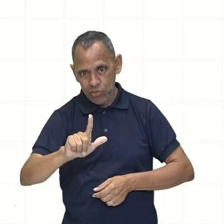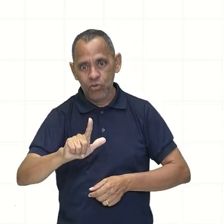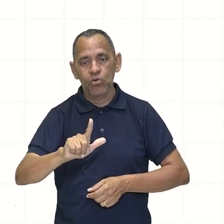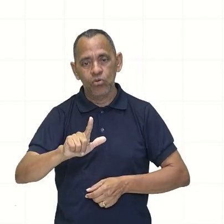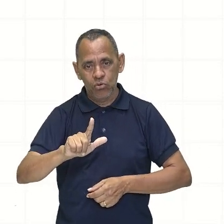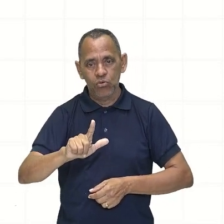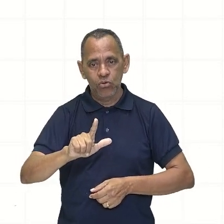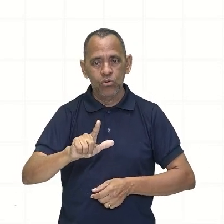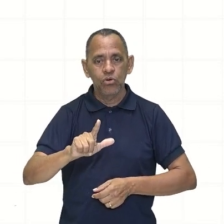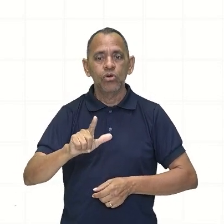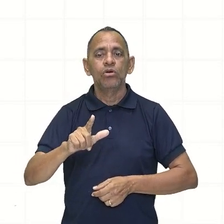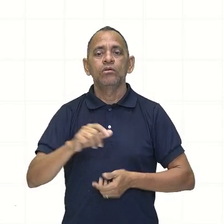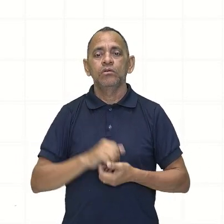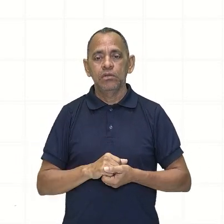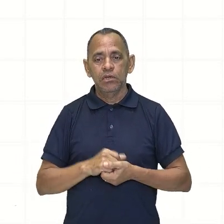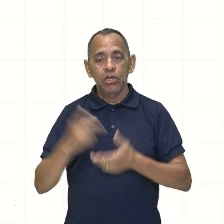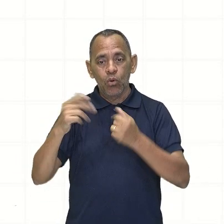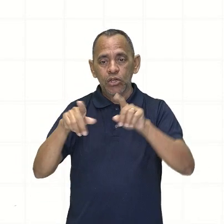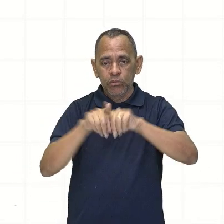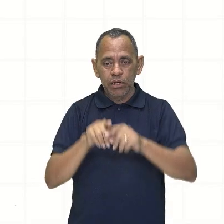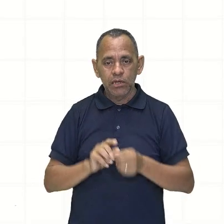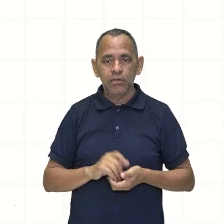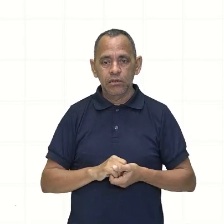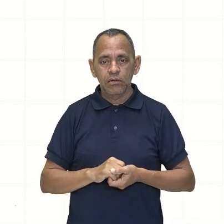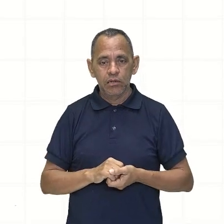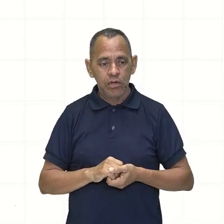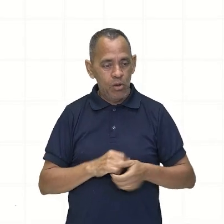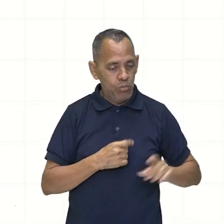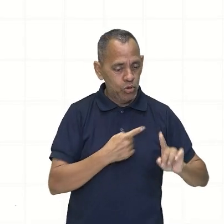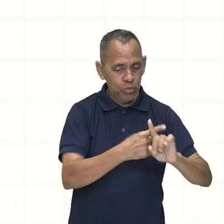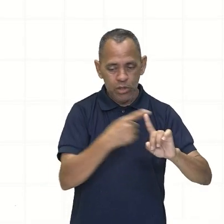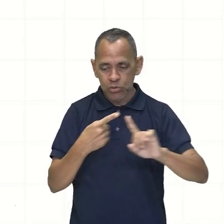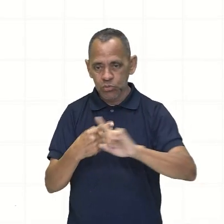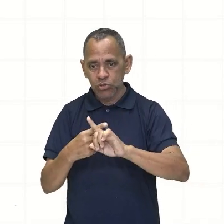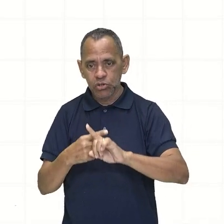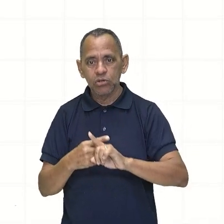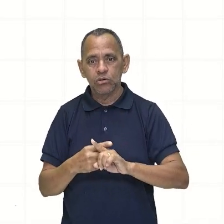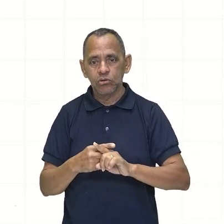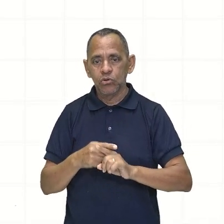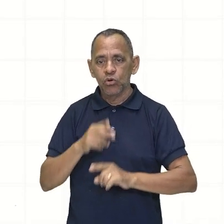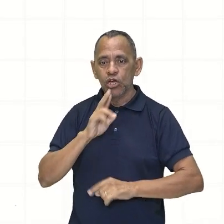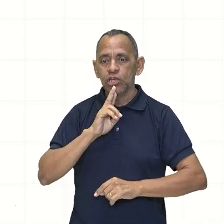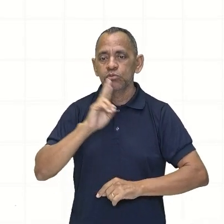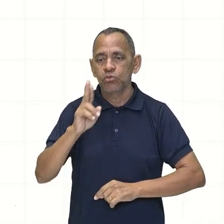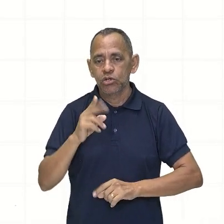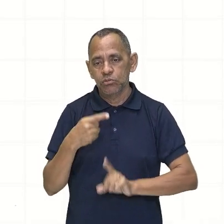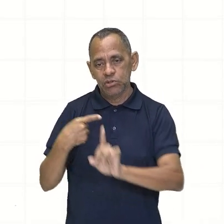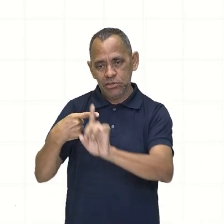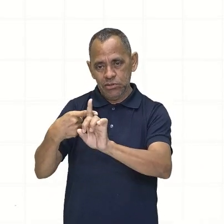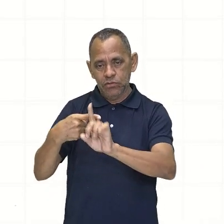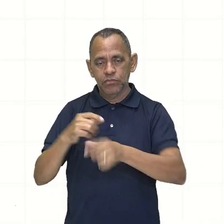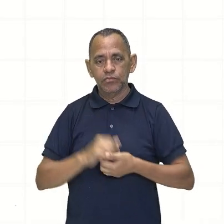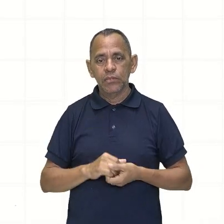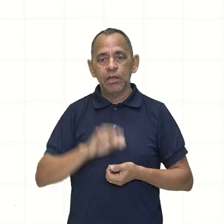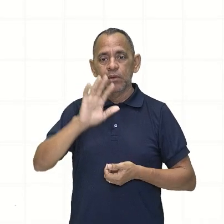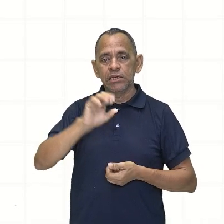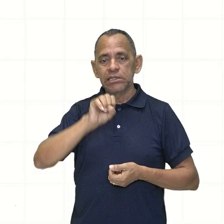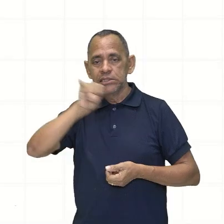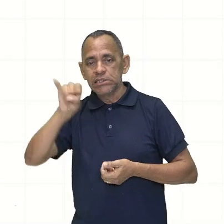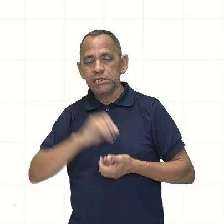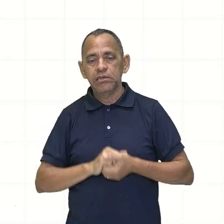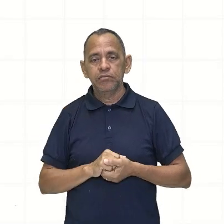multiplicação, sinais iguais, meu resultado é positivo. Sinais diferentes,